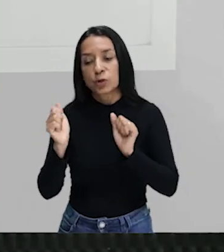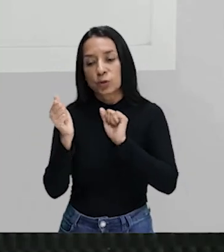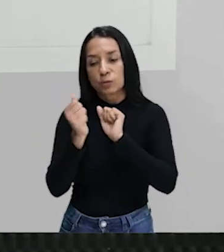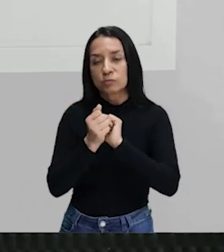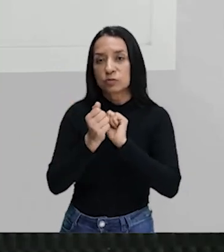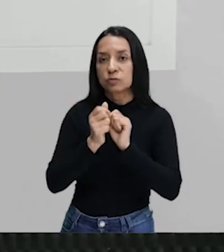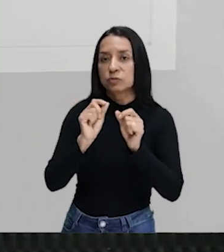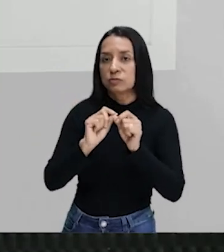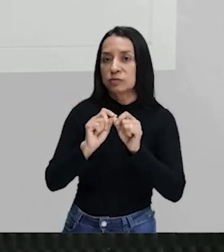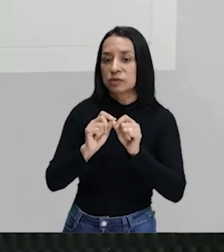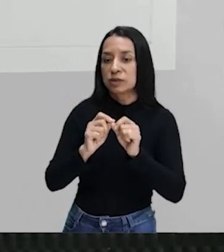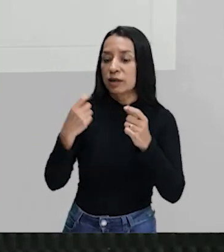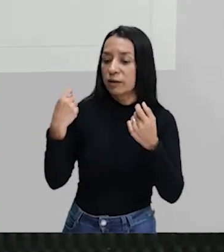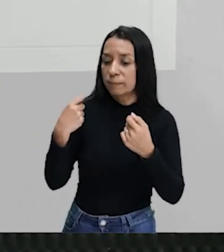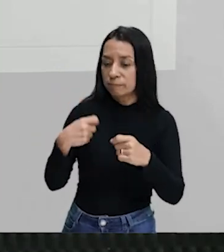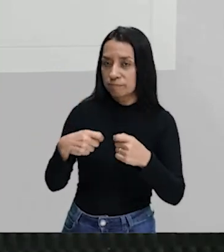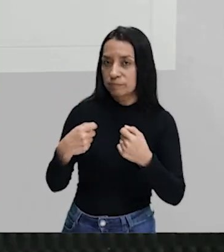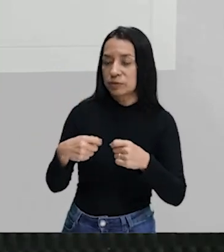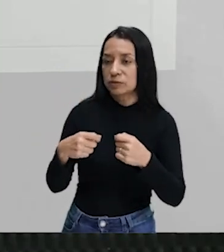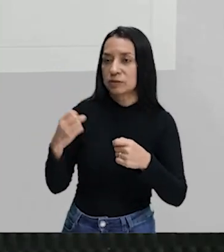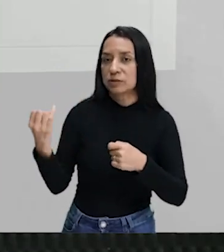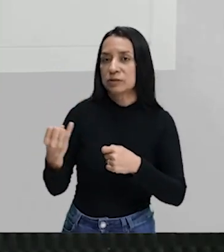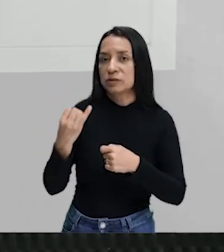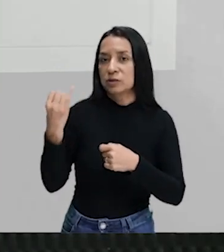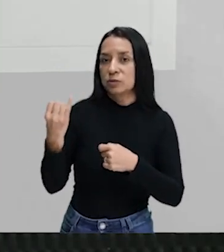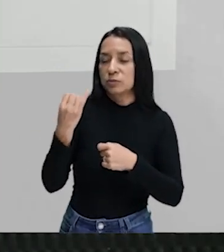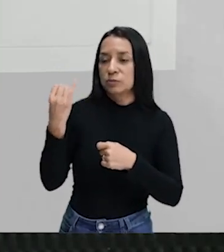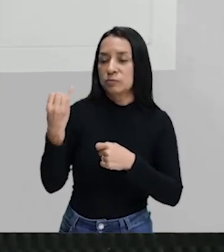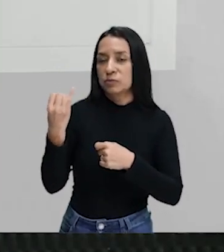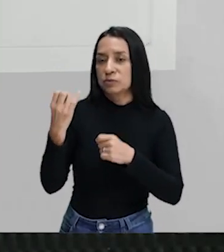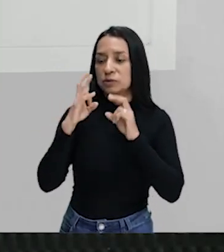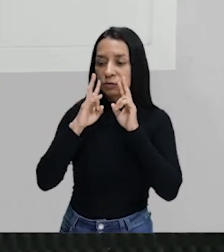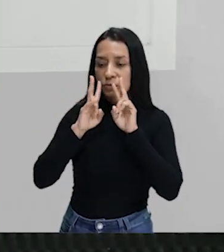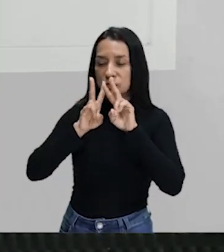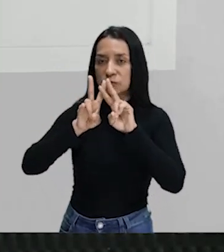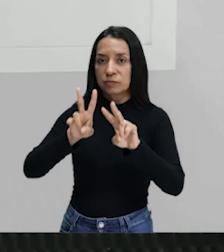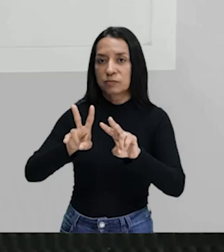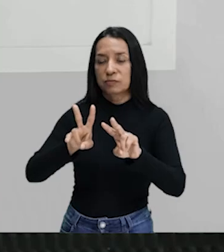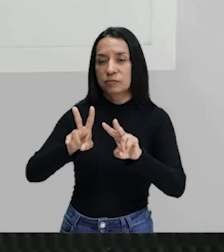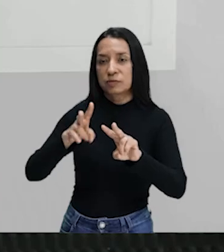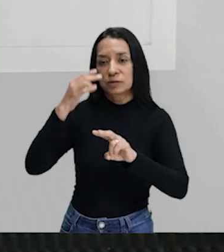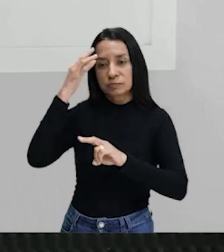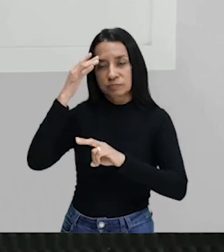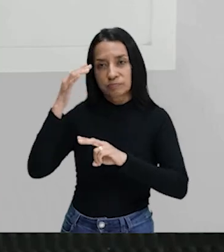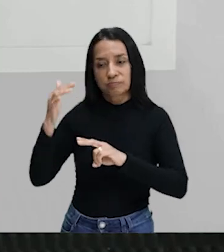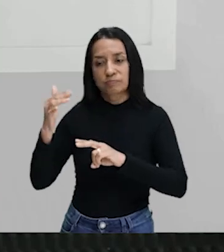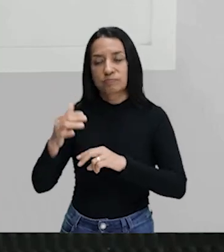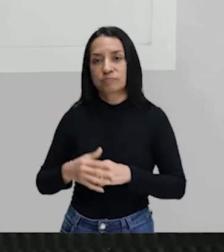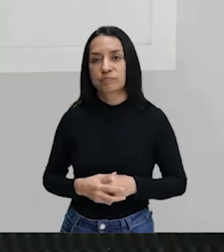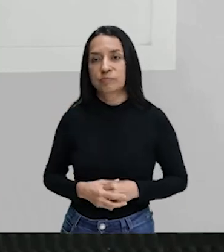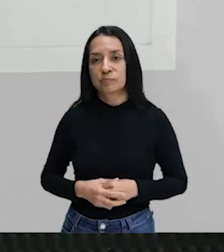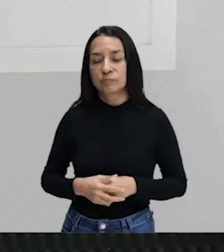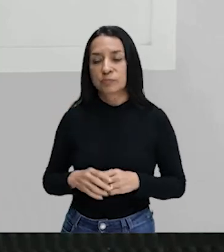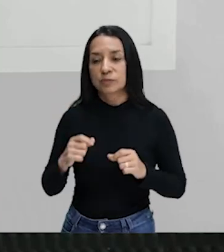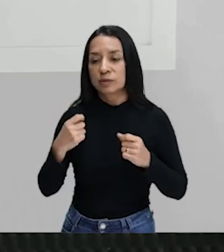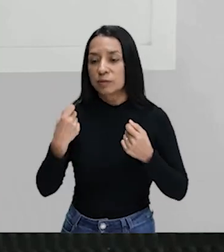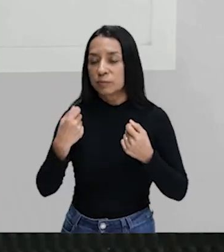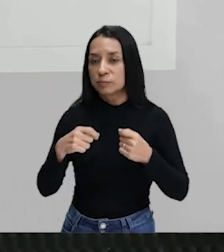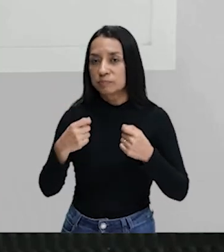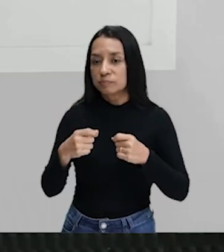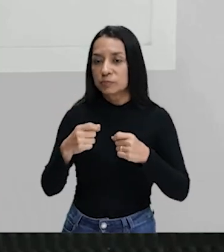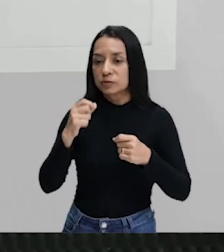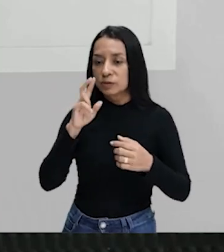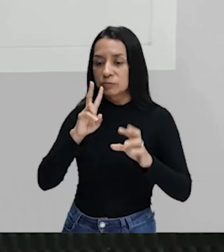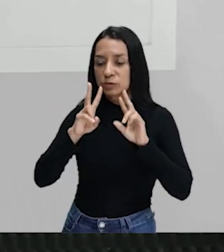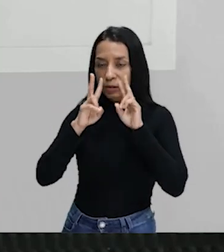imprescindível a reflexão para que consigamos observar as consequências que